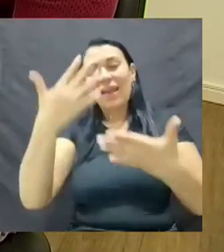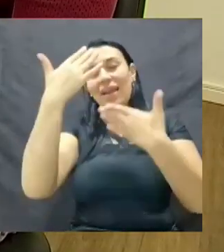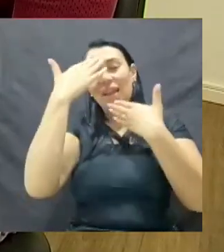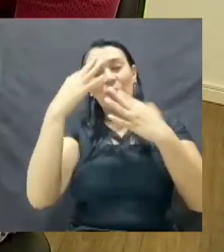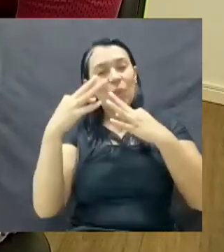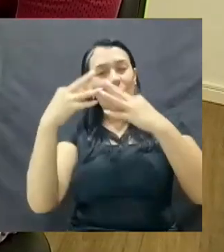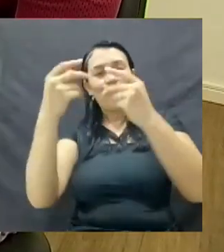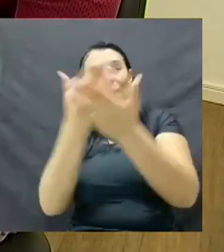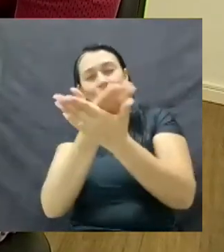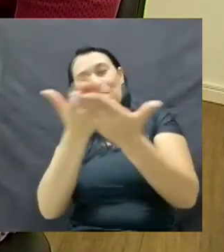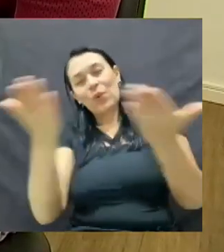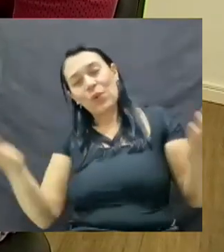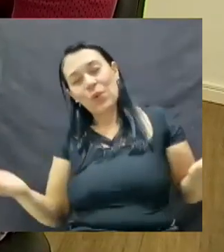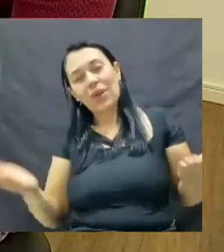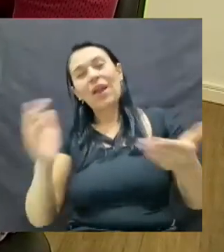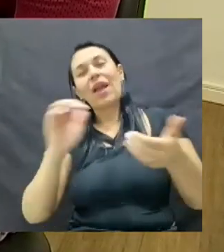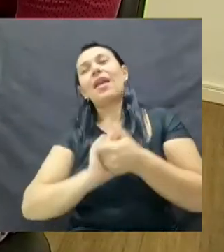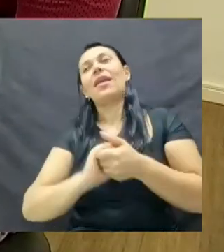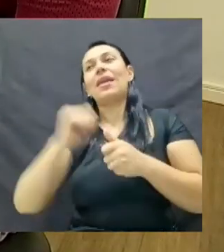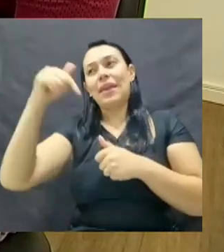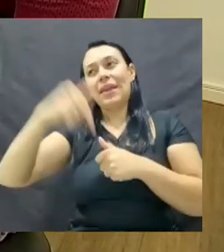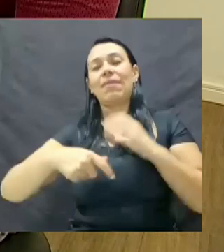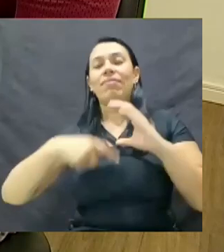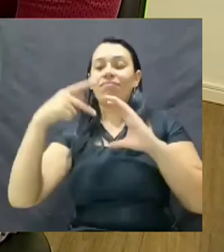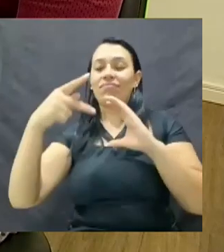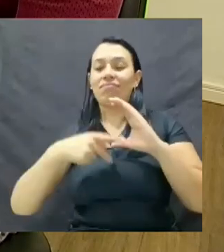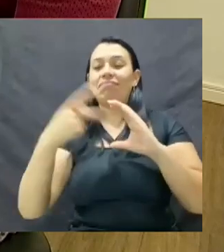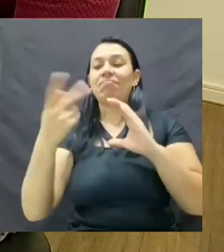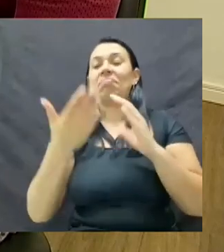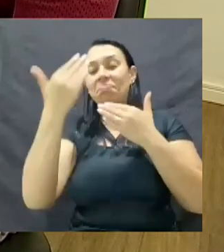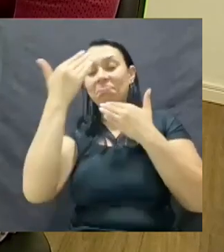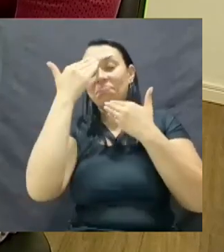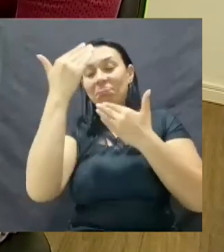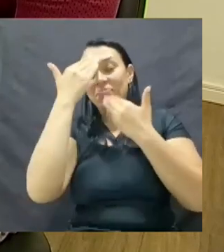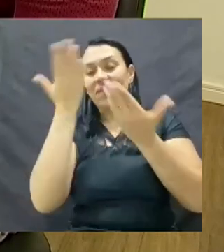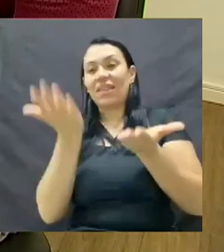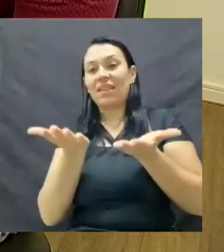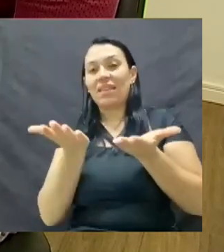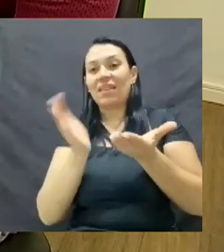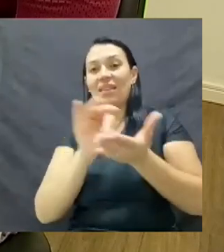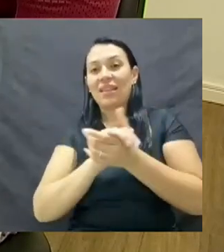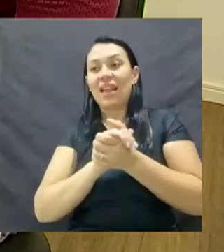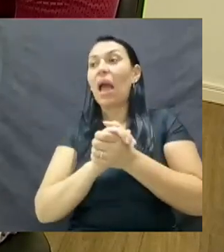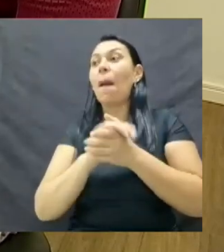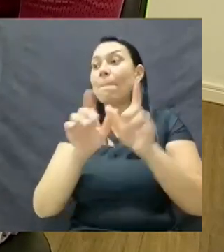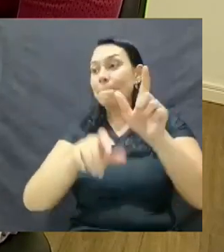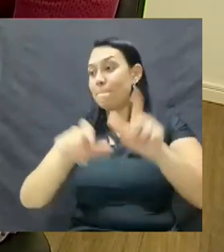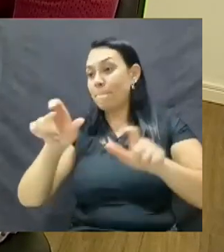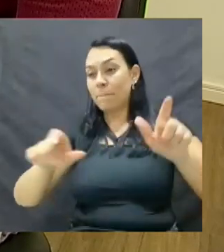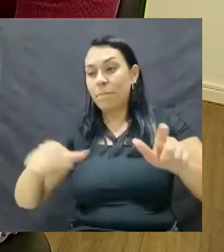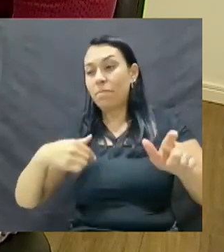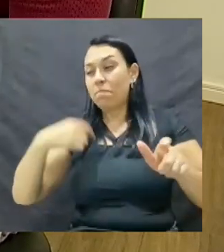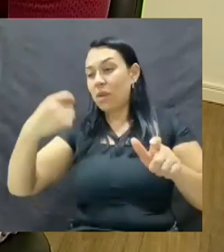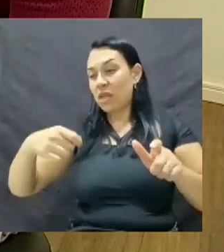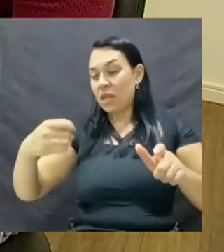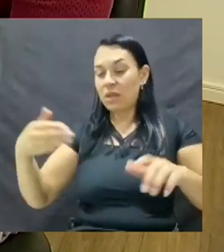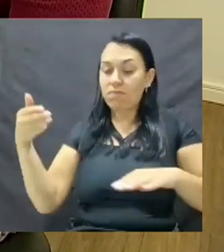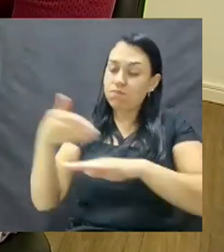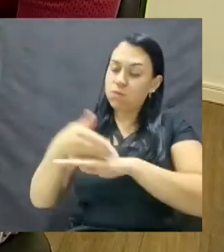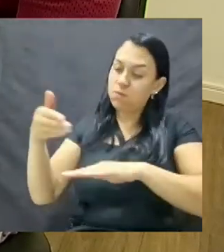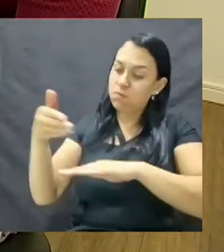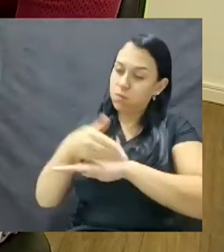casa, e no mesmo sentido do Ronan, sabe, a população, a gente tem que cada vez mais, sabe, mostrar o que é o